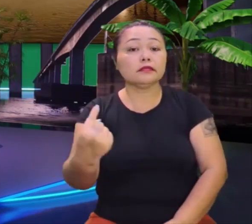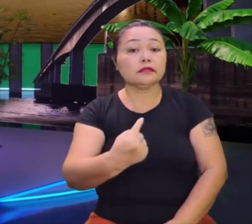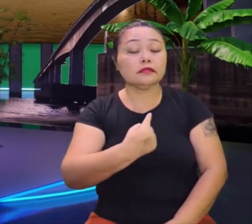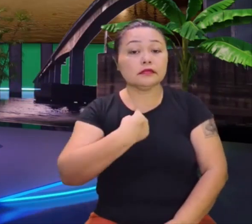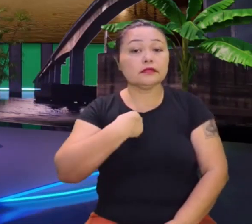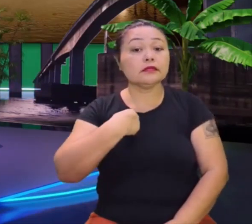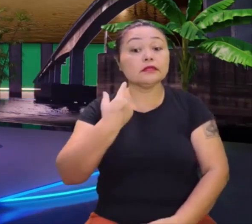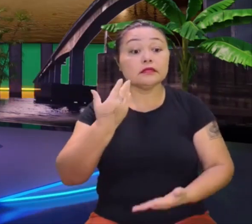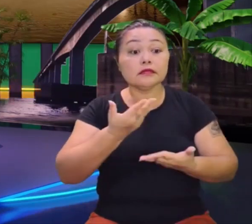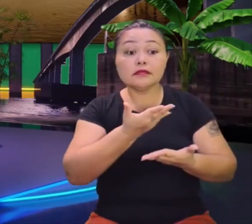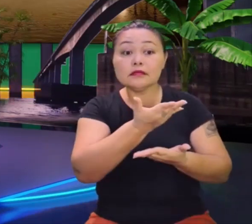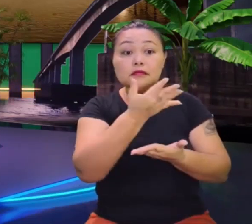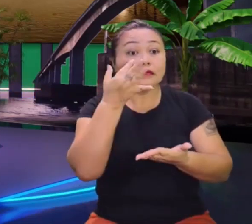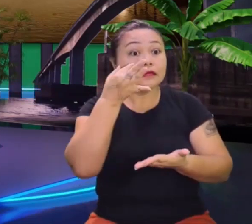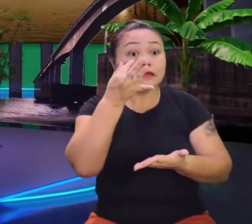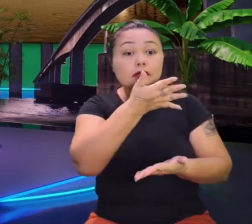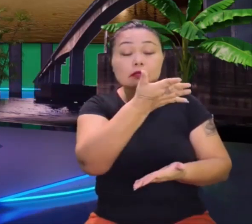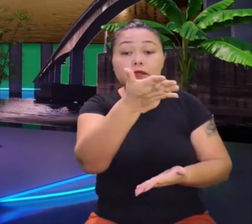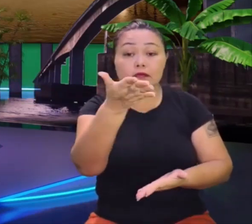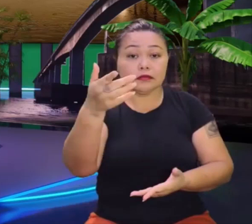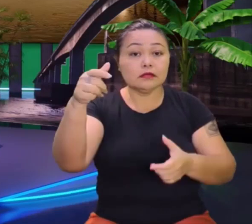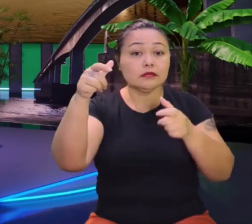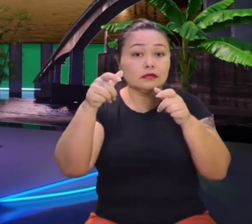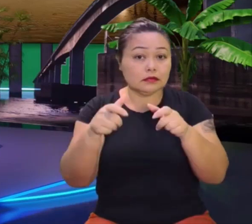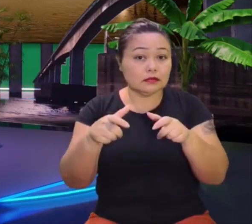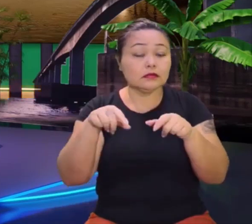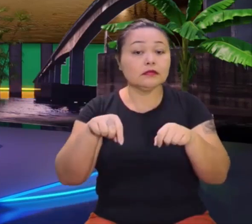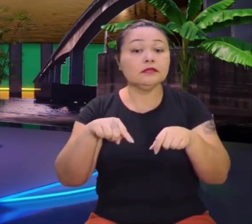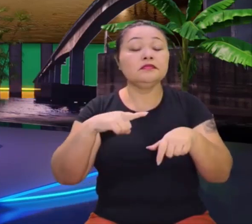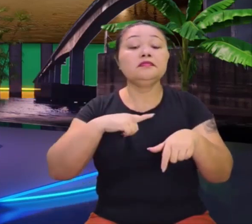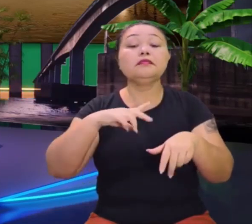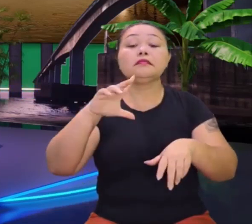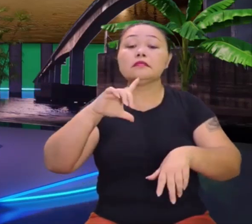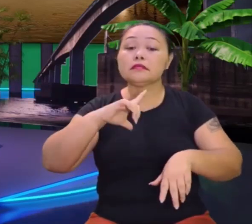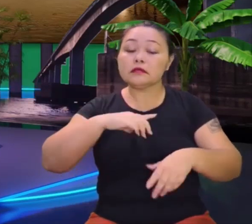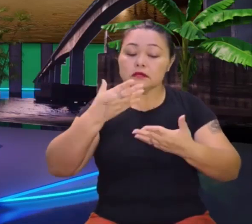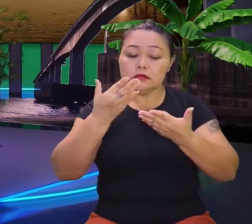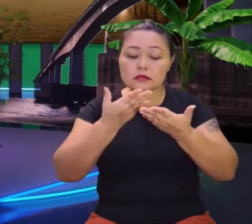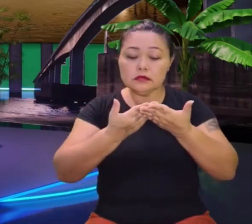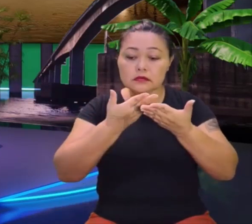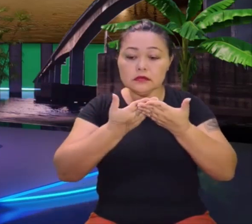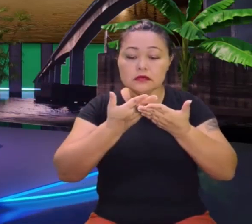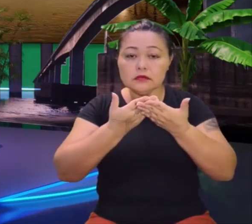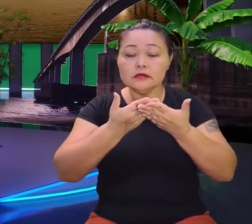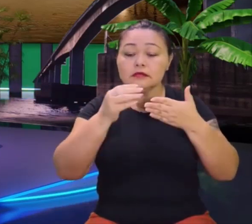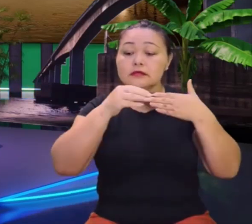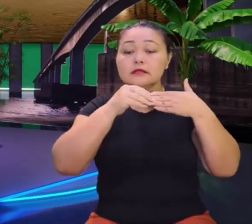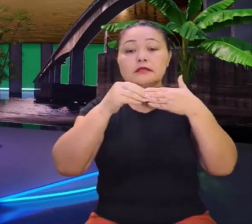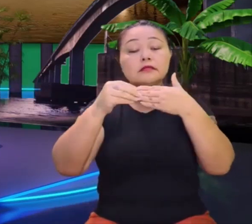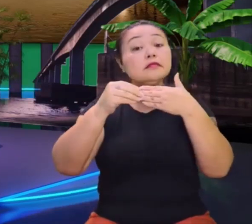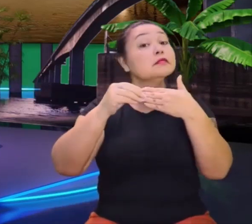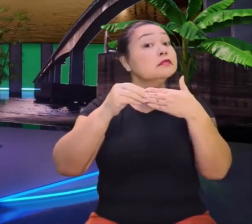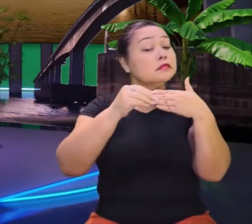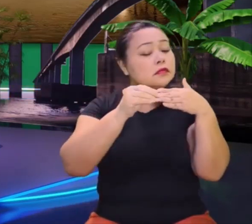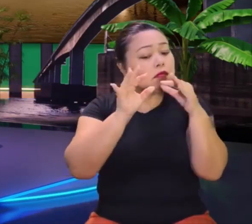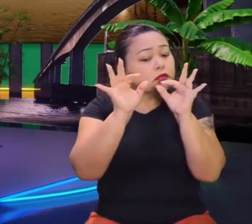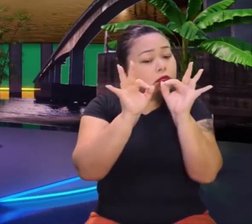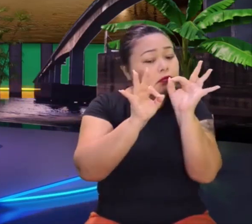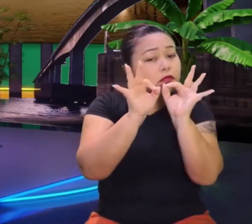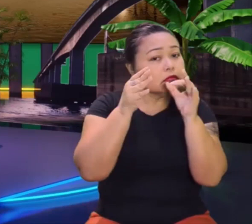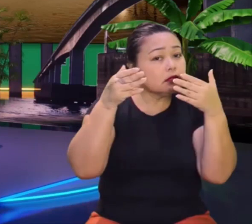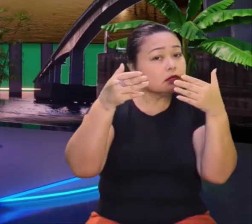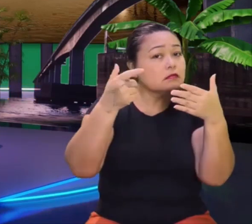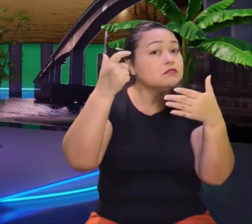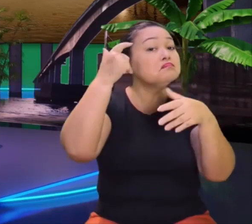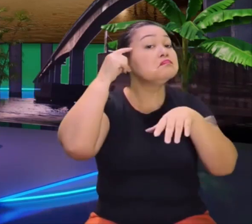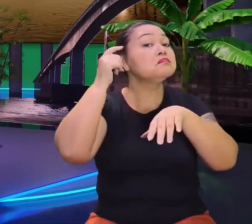local. São estudos, inclusive terão momentos dirigidos para aqueles que pensam em fazer concurso público.